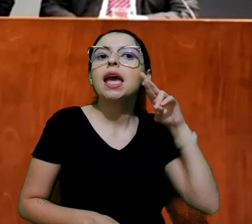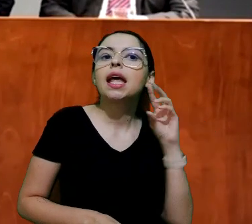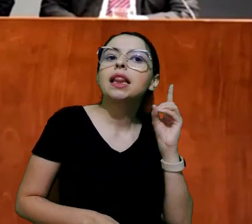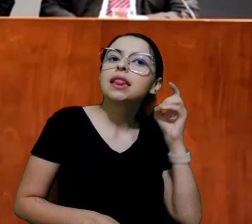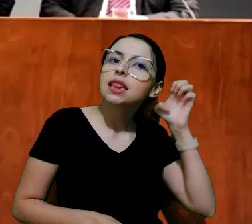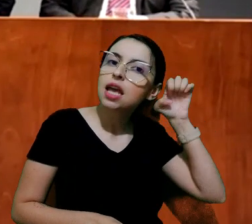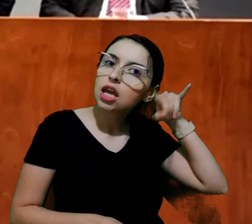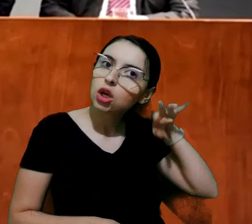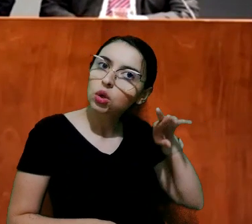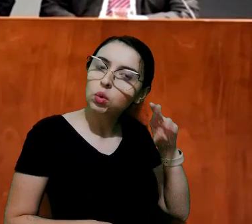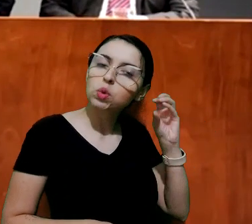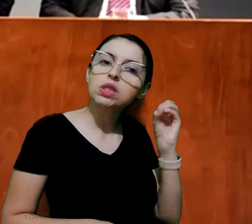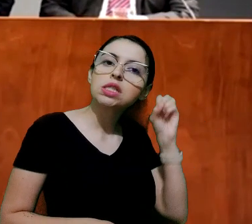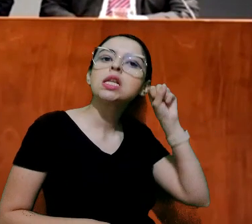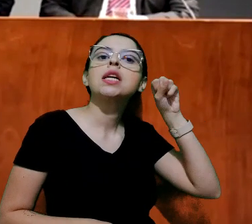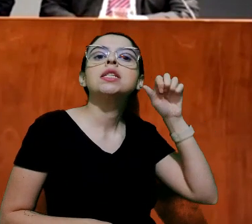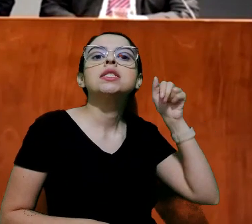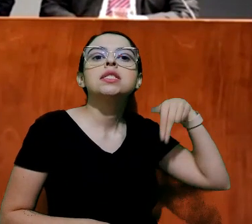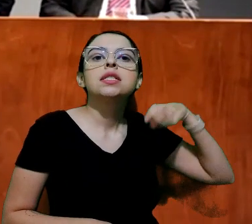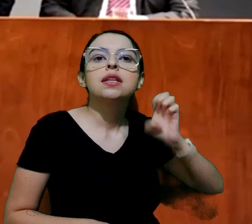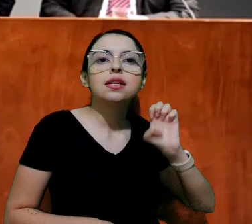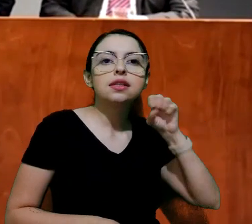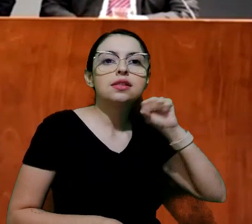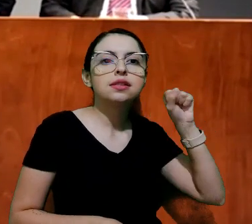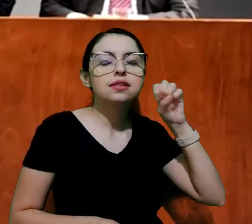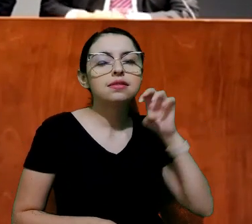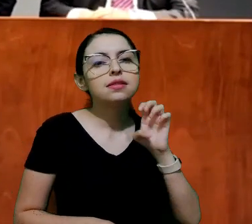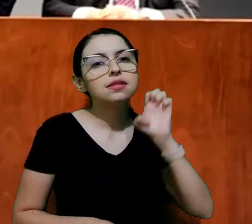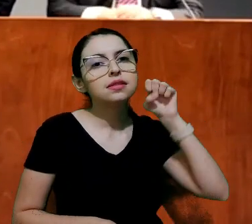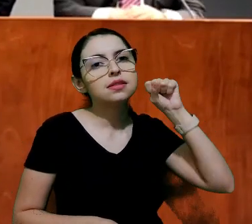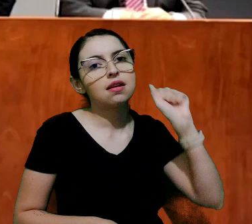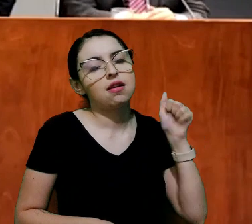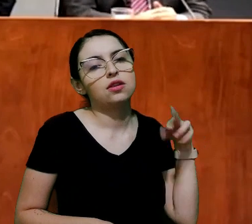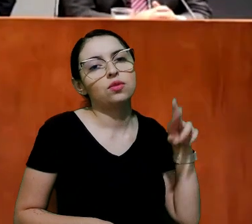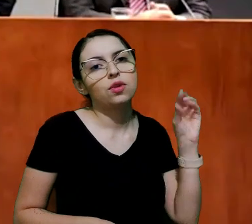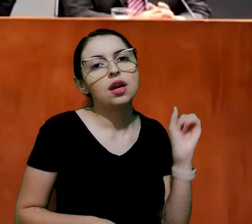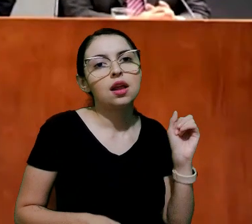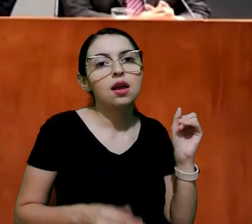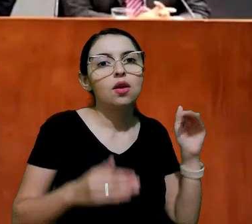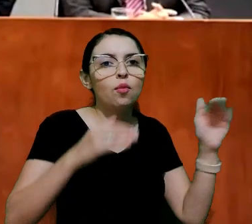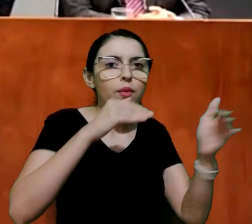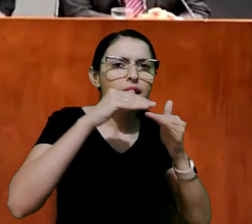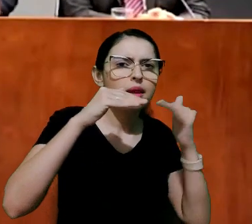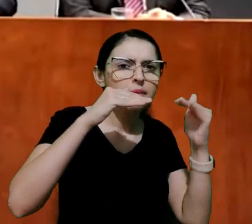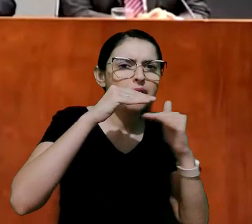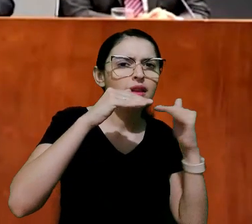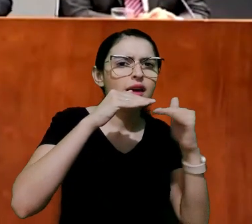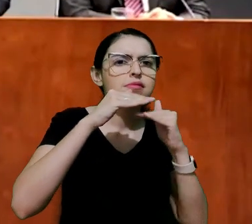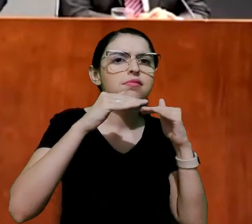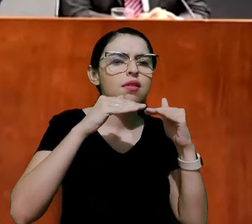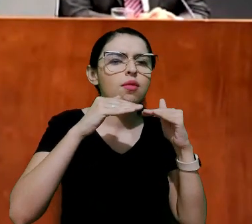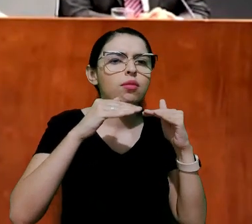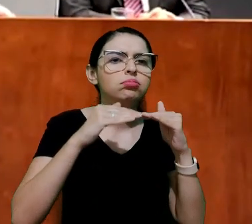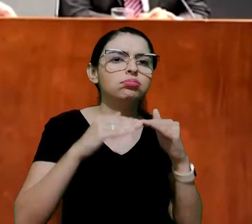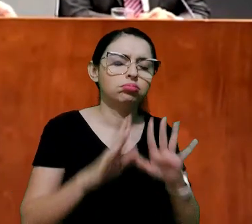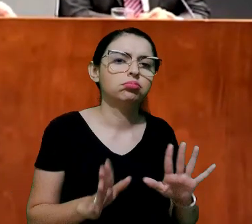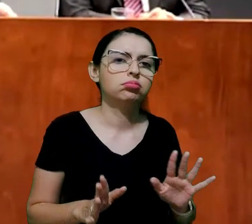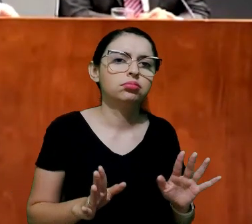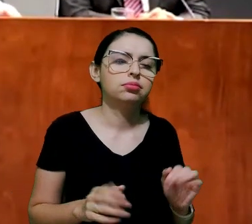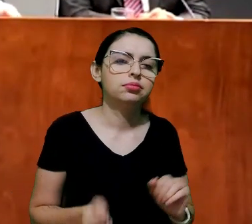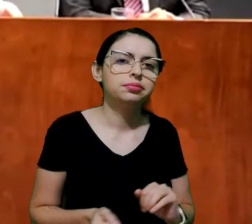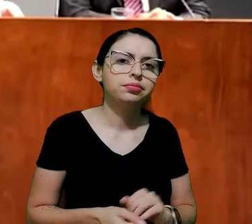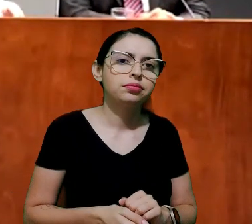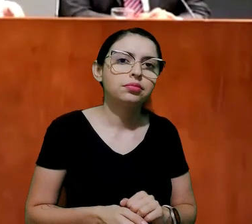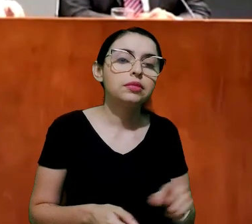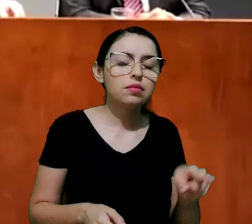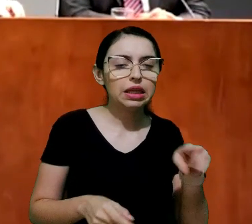ou herdeiro necessário, melhor usar essa expressão, herdeiros necessários, ele tem uma limitação